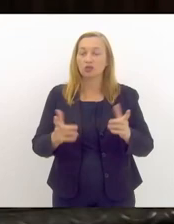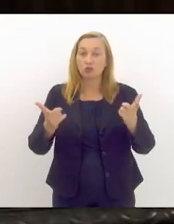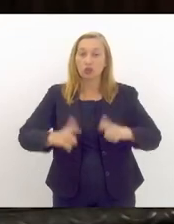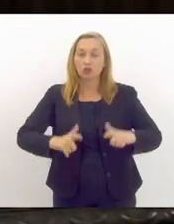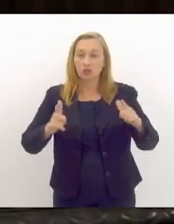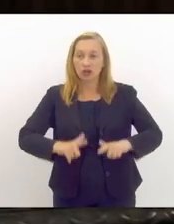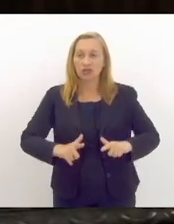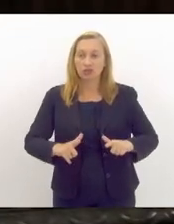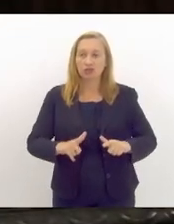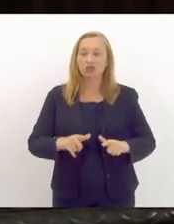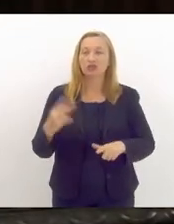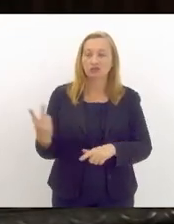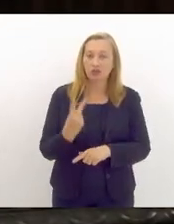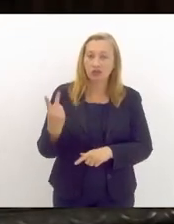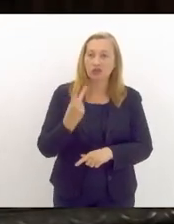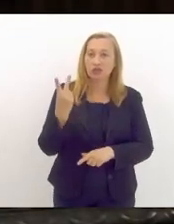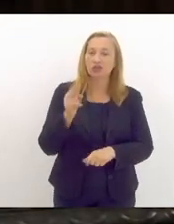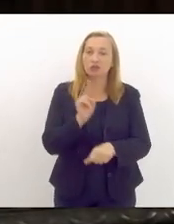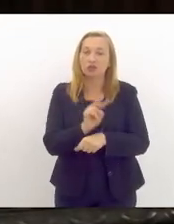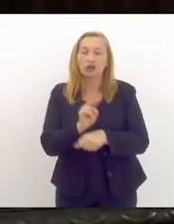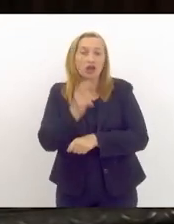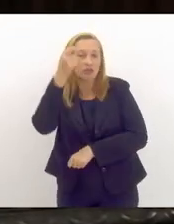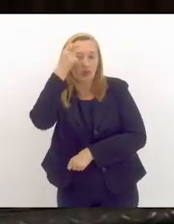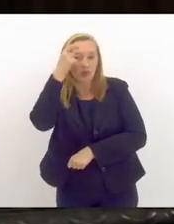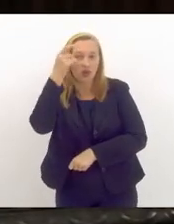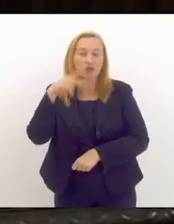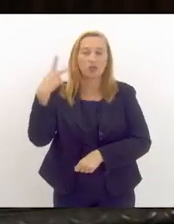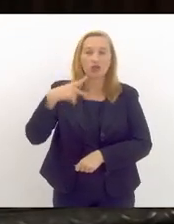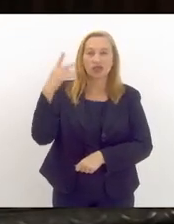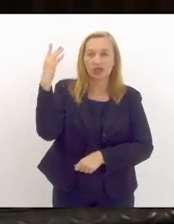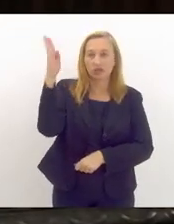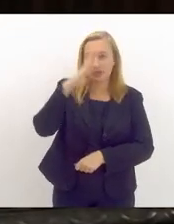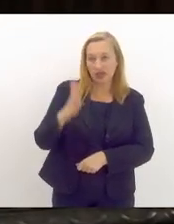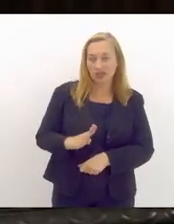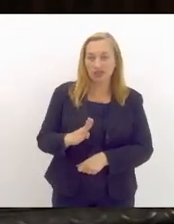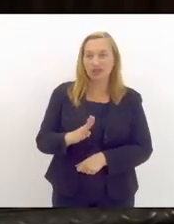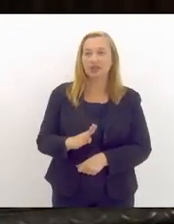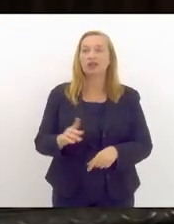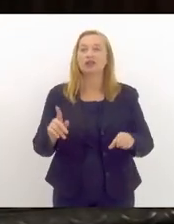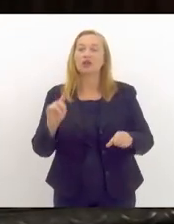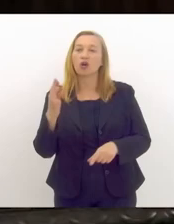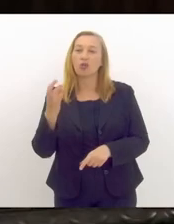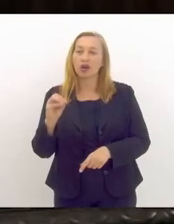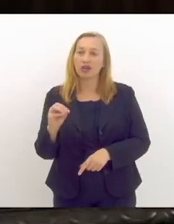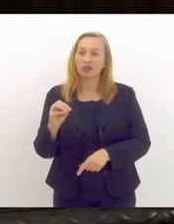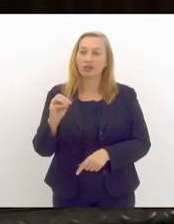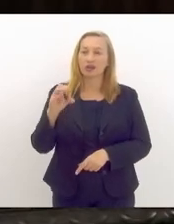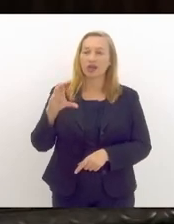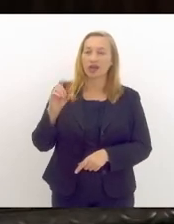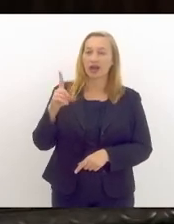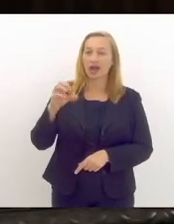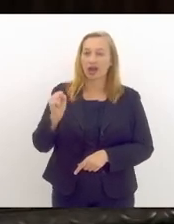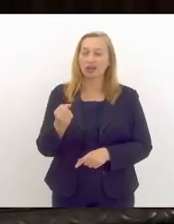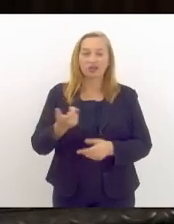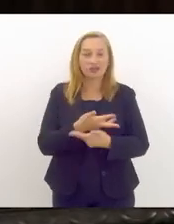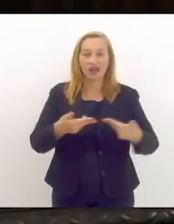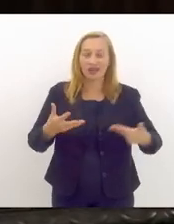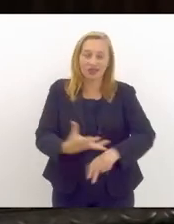de preservação da memória política brasileira. Plagiando o Roberto Carlos, foi tantas